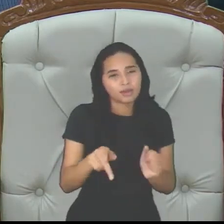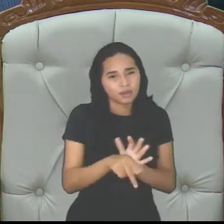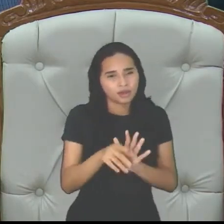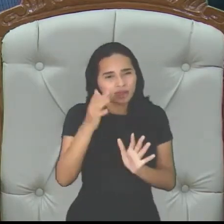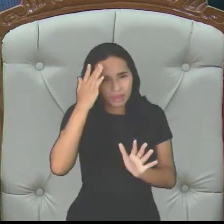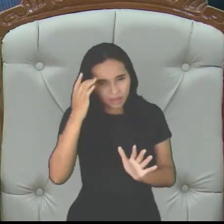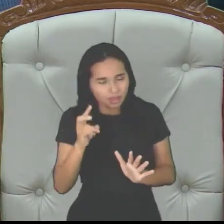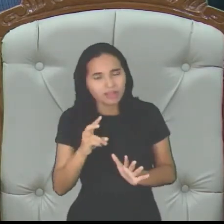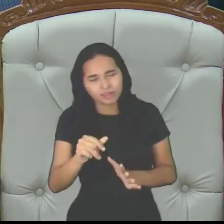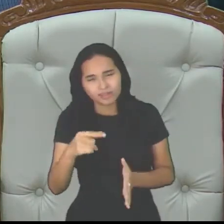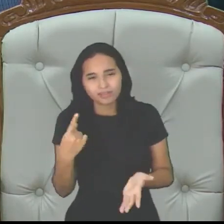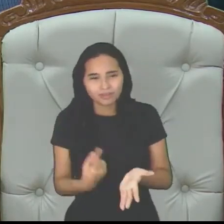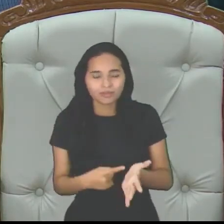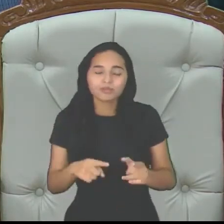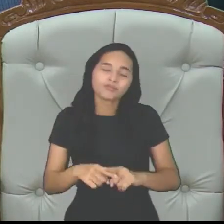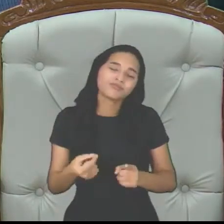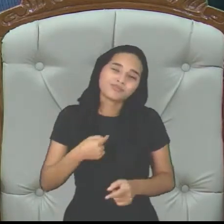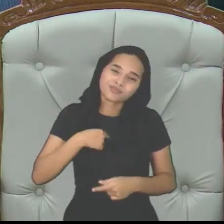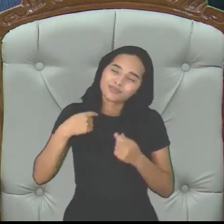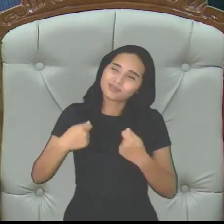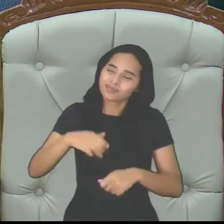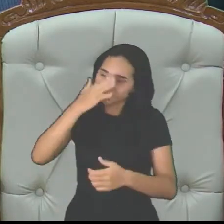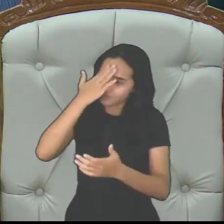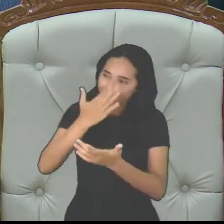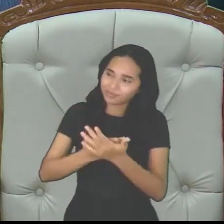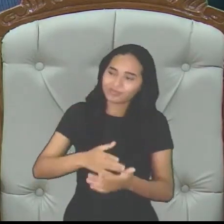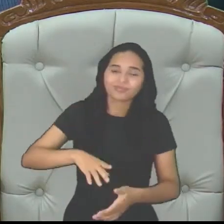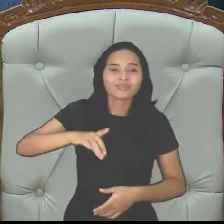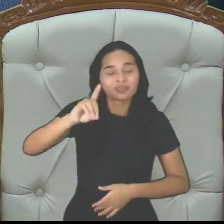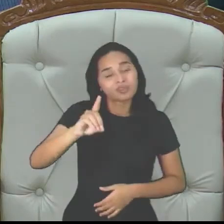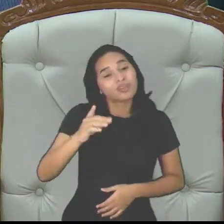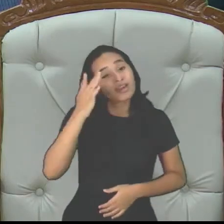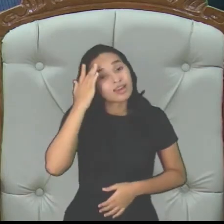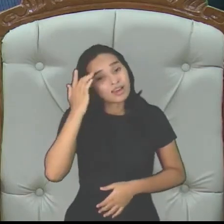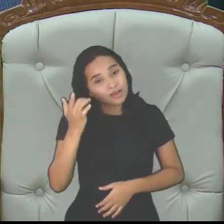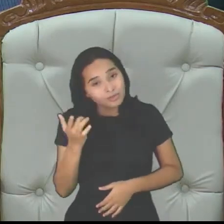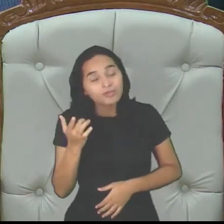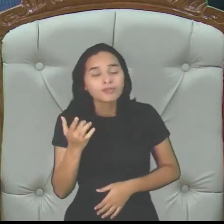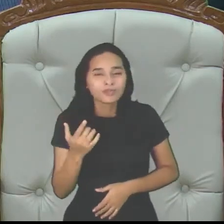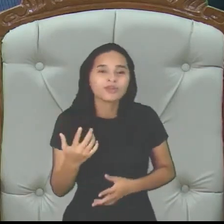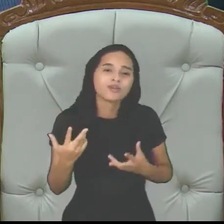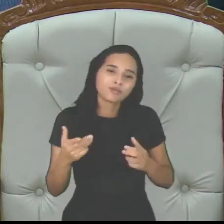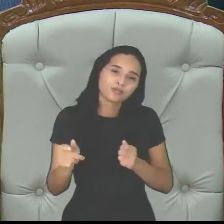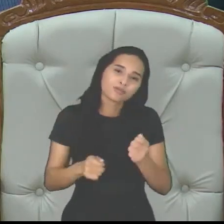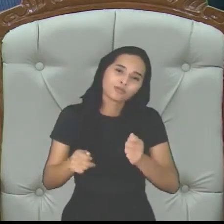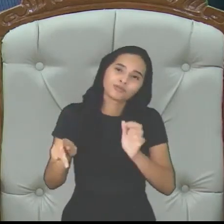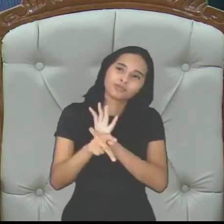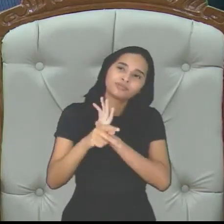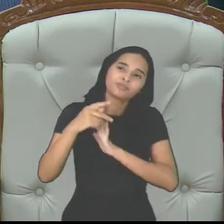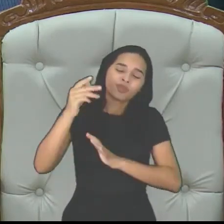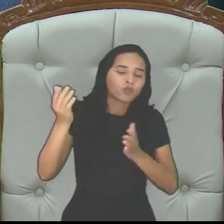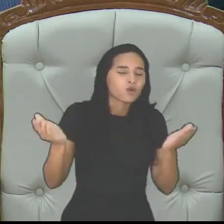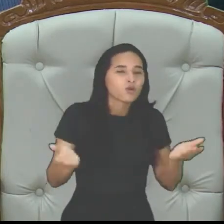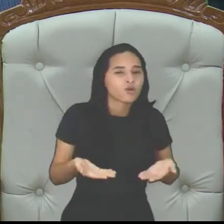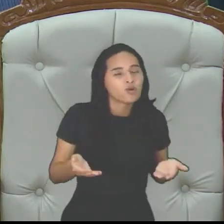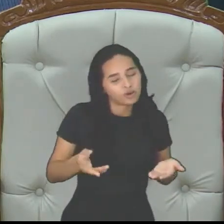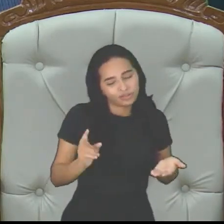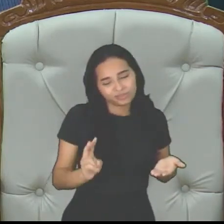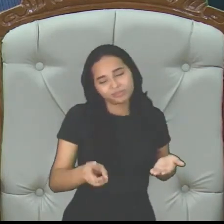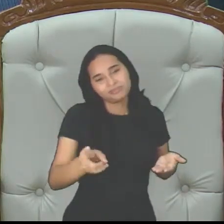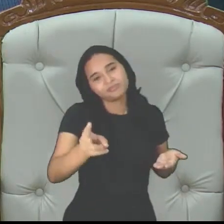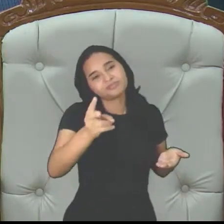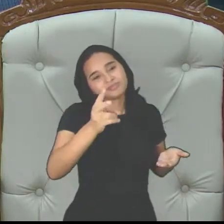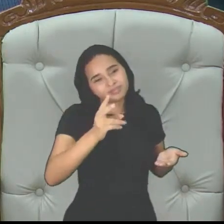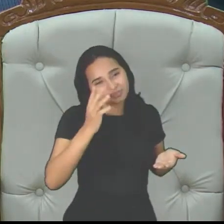eu preciso confiar em Deus, que o dia de amanhã, assim como a gerência dele foi hoje, será